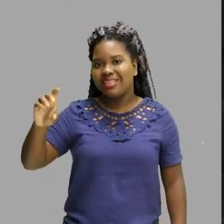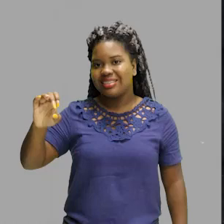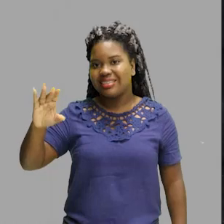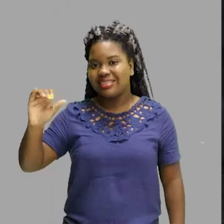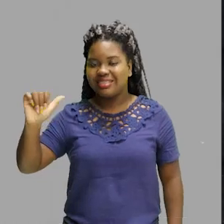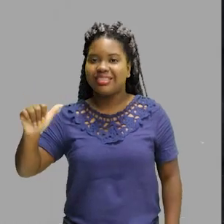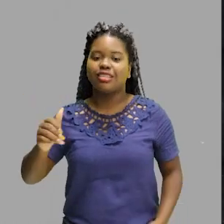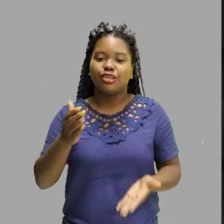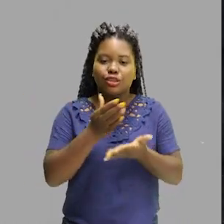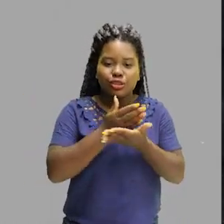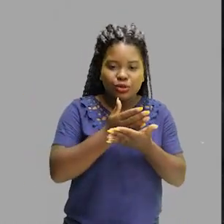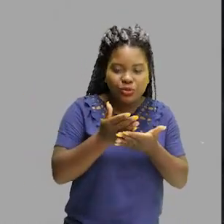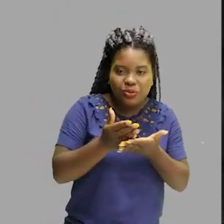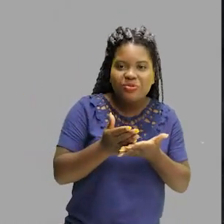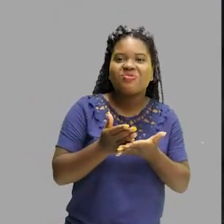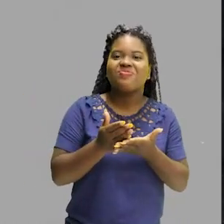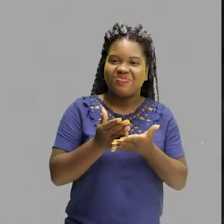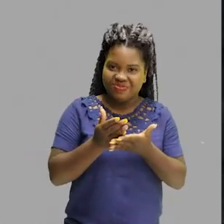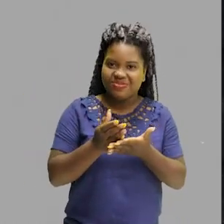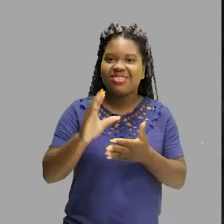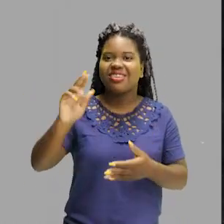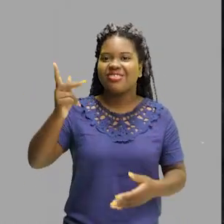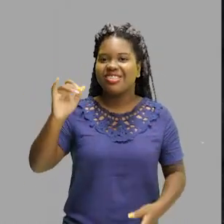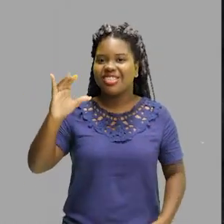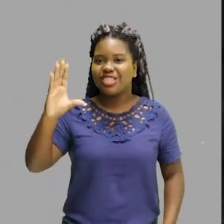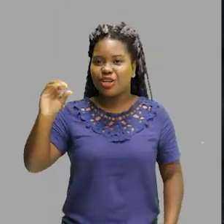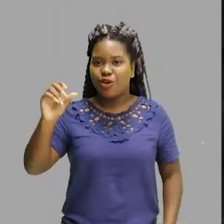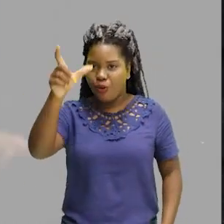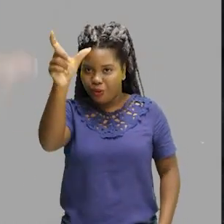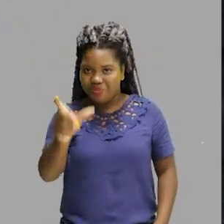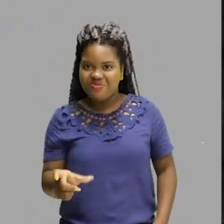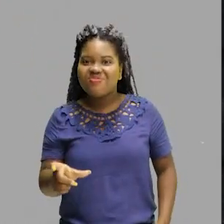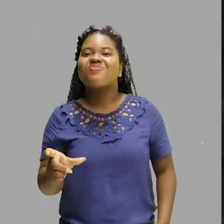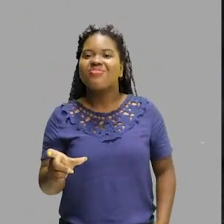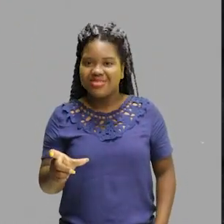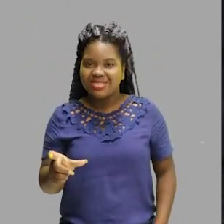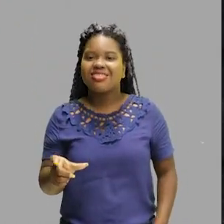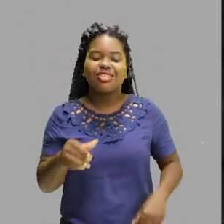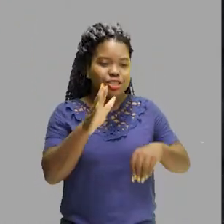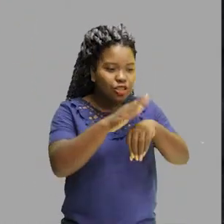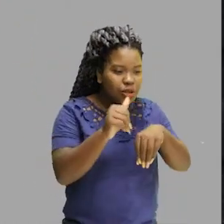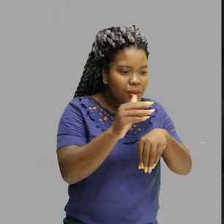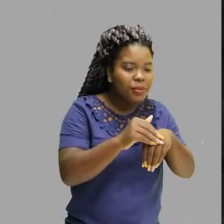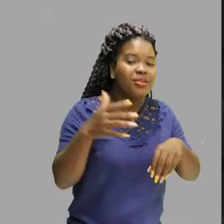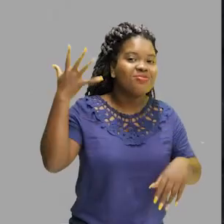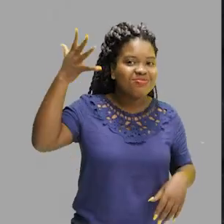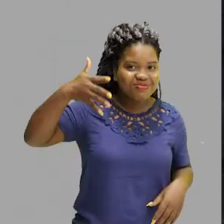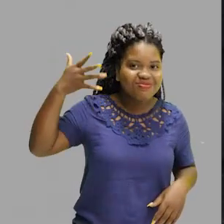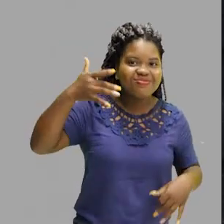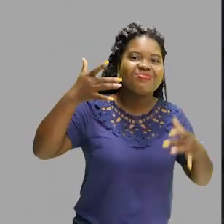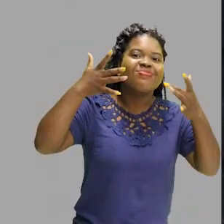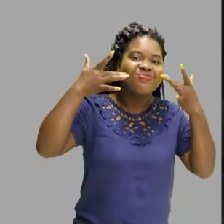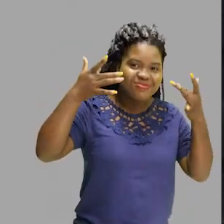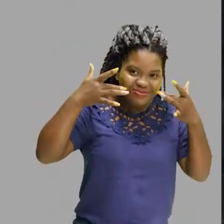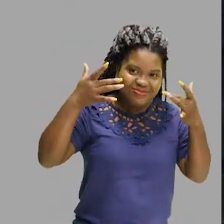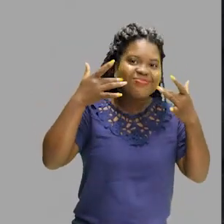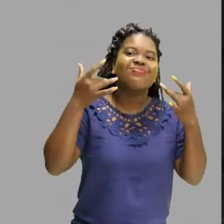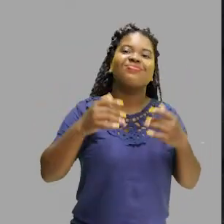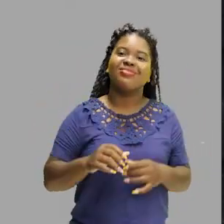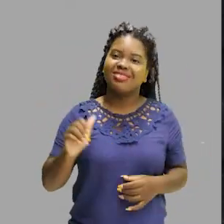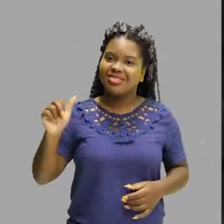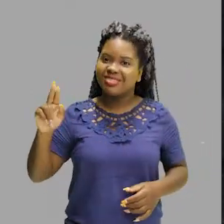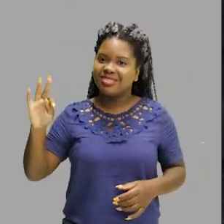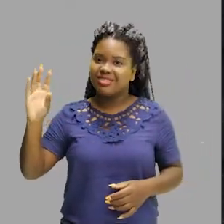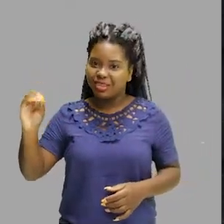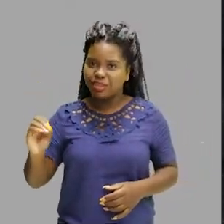da cena, o Chicó e o João Grilo estão carregando o estandarte, chamando as pessoas para uma apresentação, tá bom? O alto é um